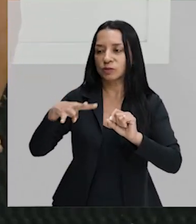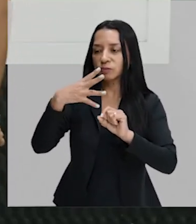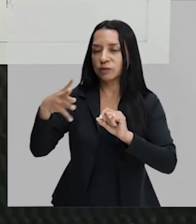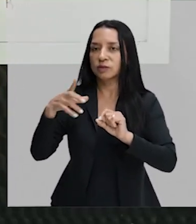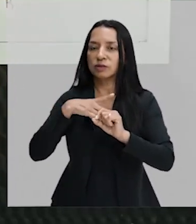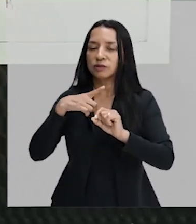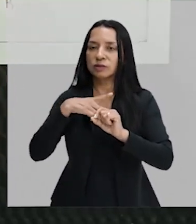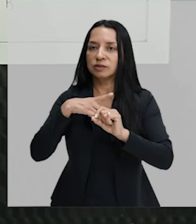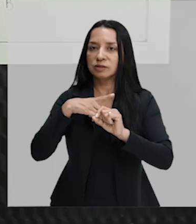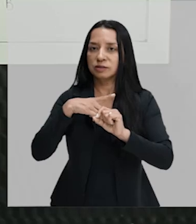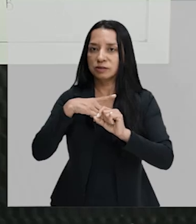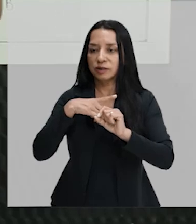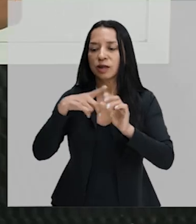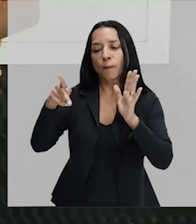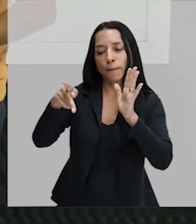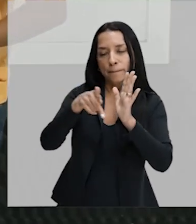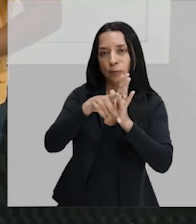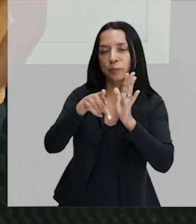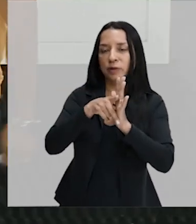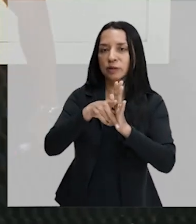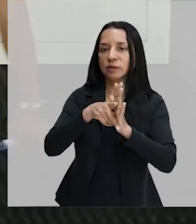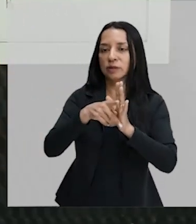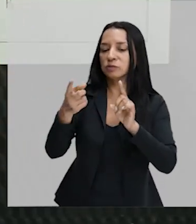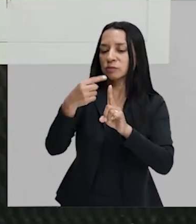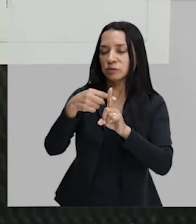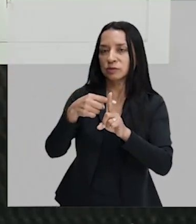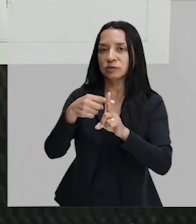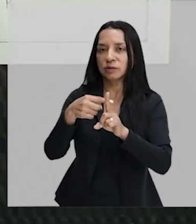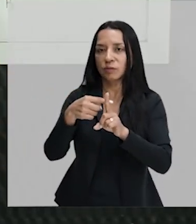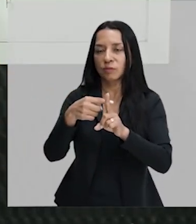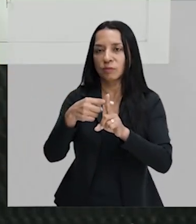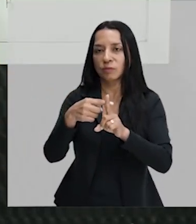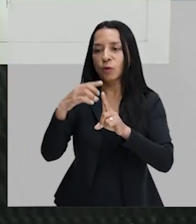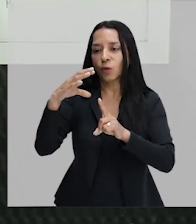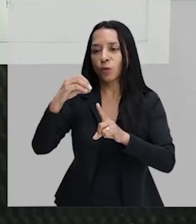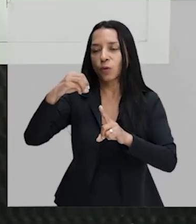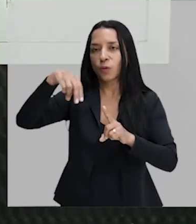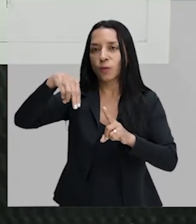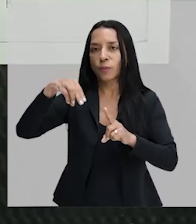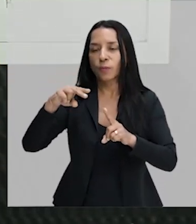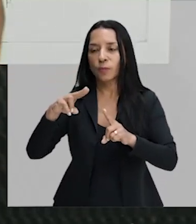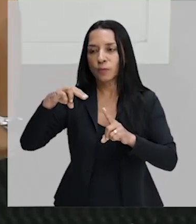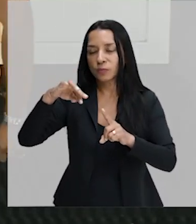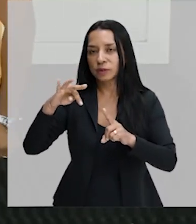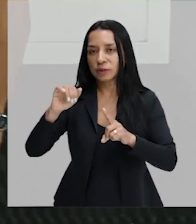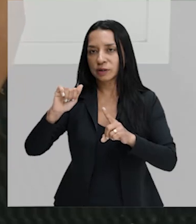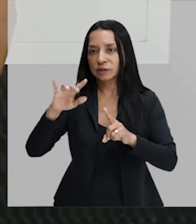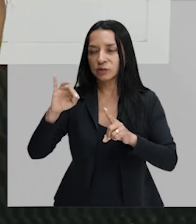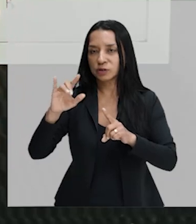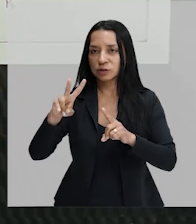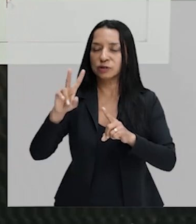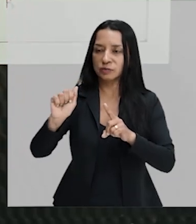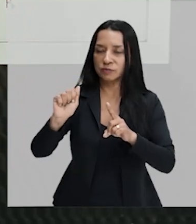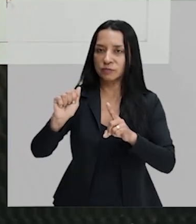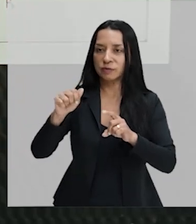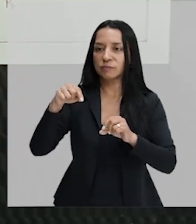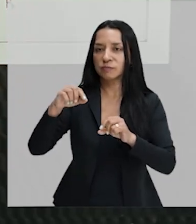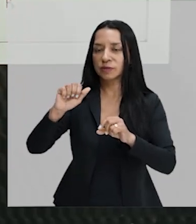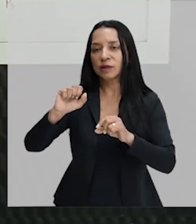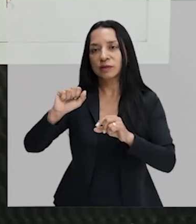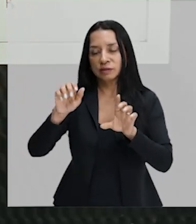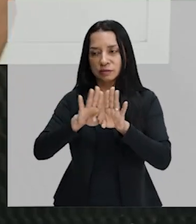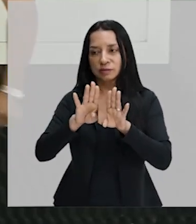existem aqui algumas propriedades da adição, que é a propriedade comutativa, a propriedade associativa, o elemento